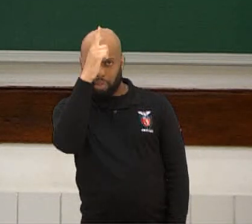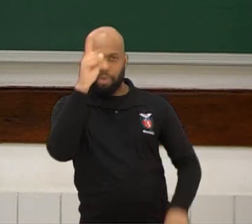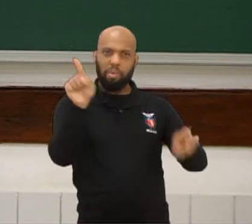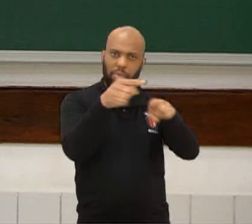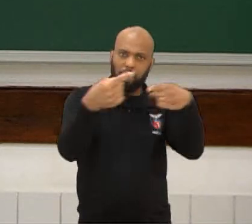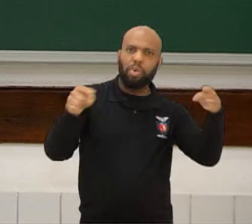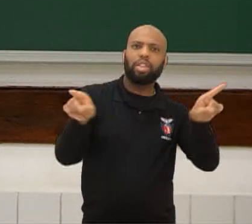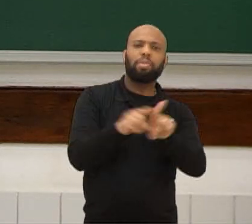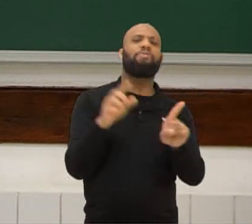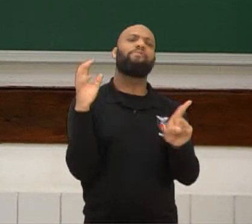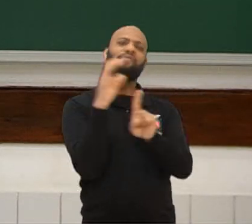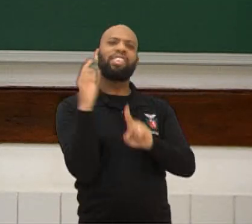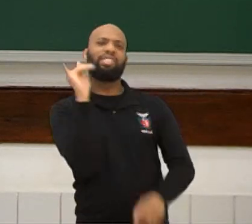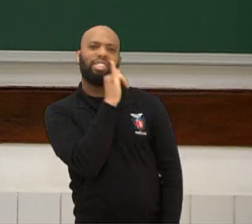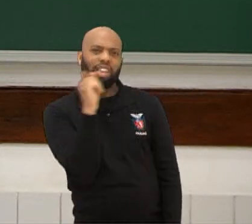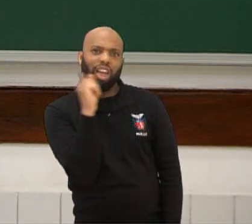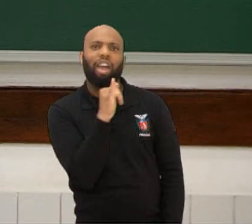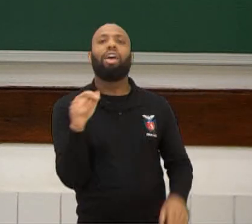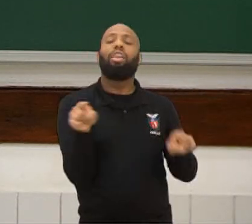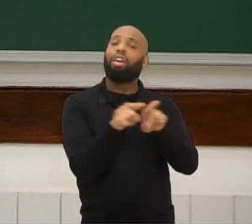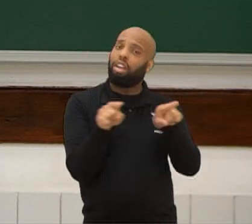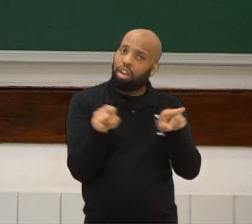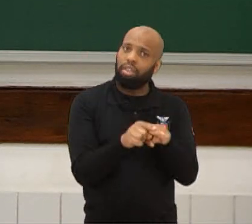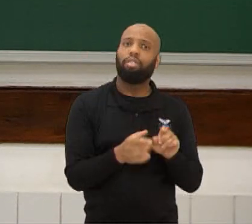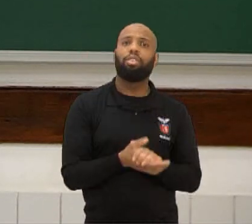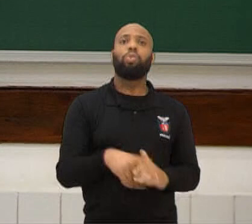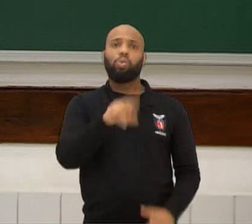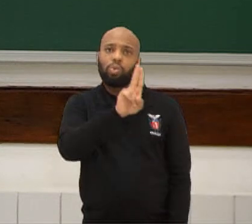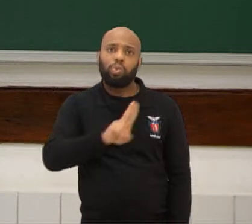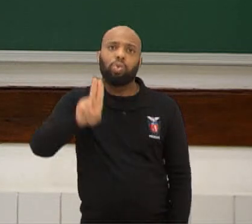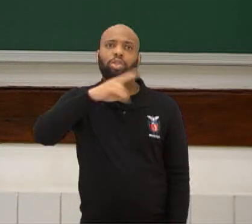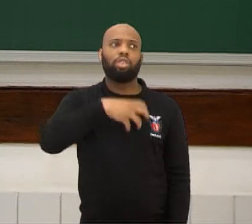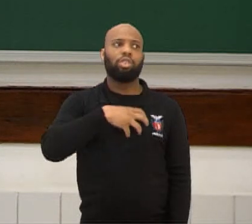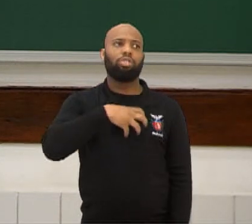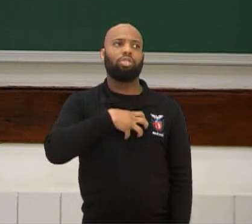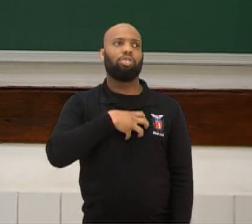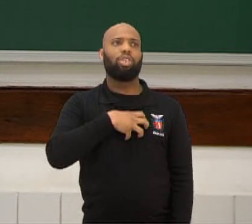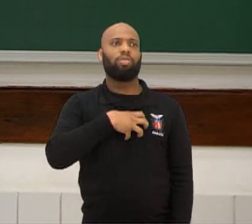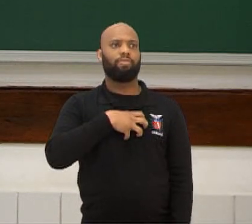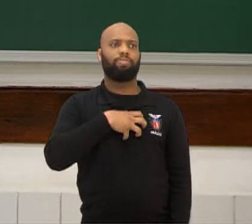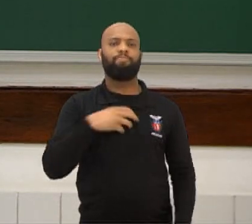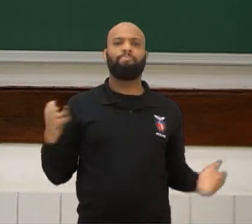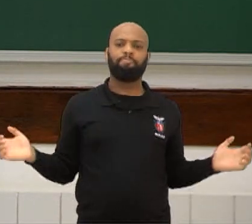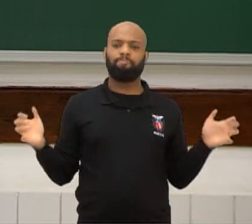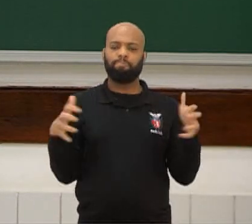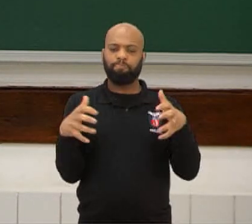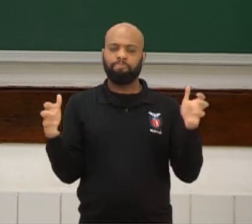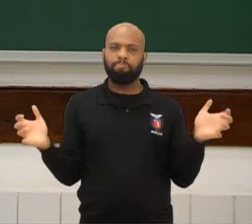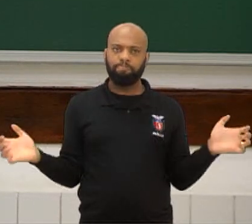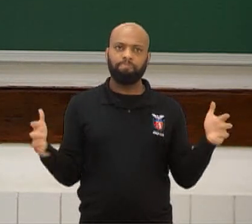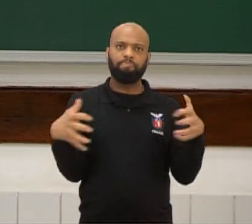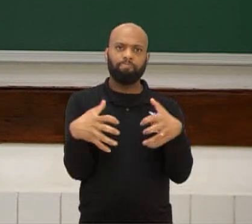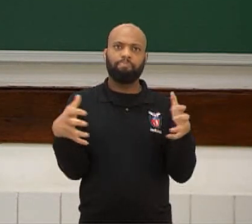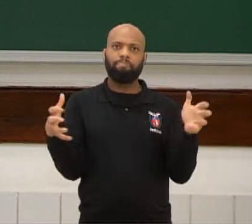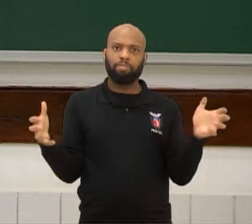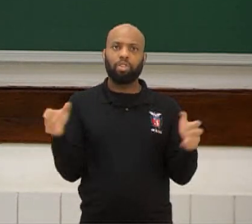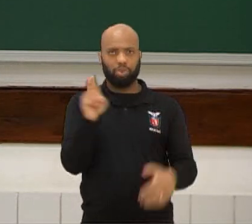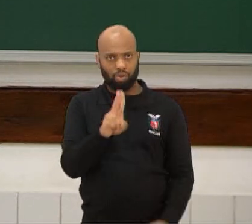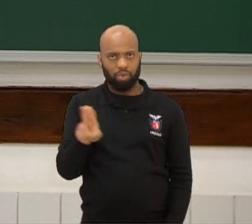a influência italiana, inclusive do uso das gaitas, né, principalmente, que é um instrumento